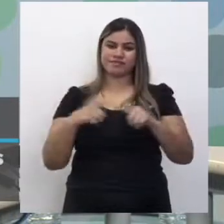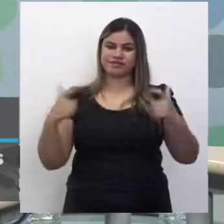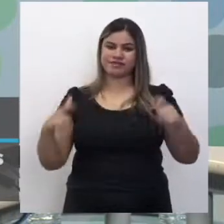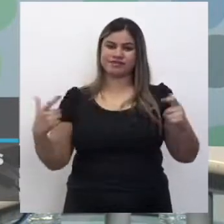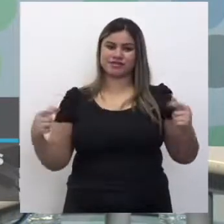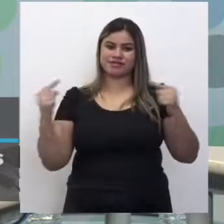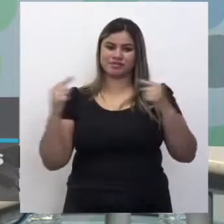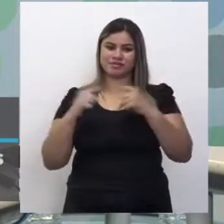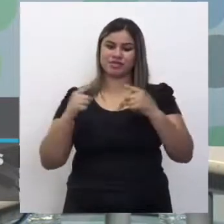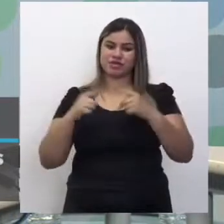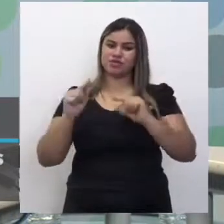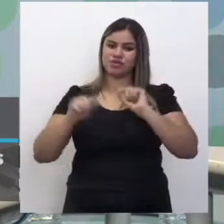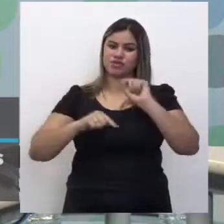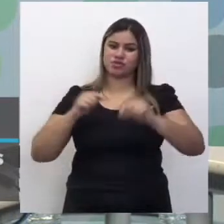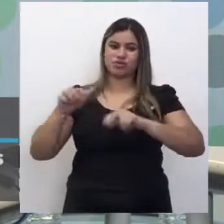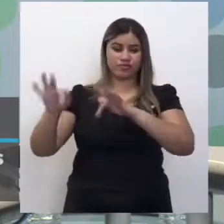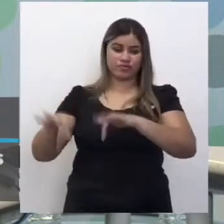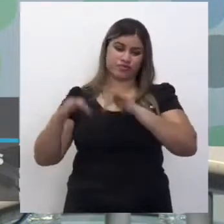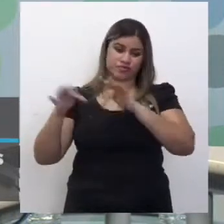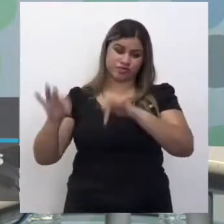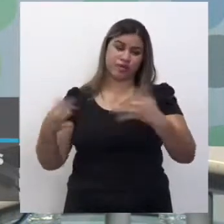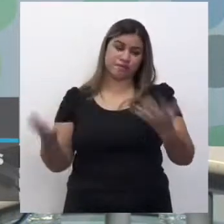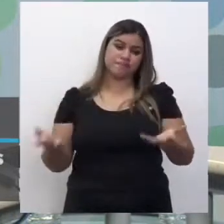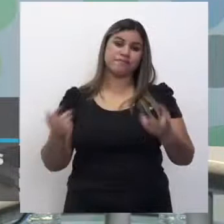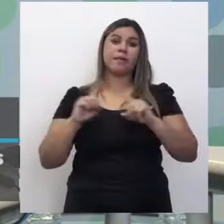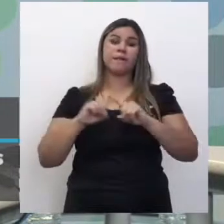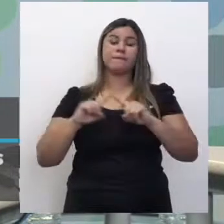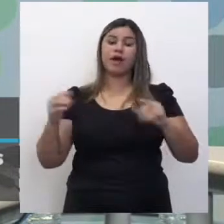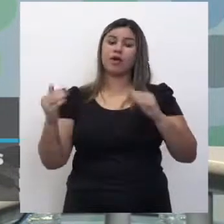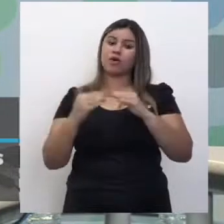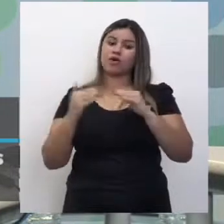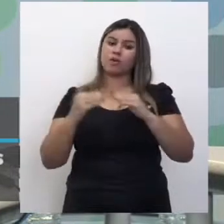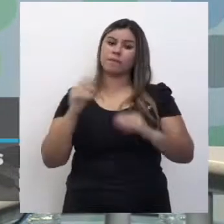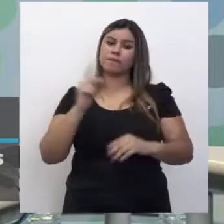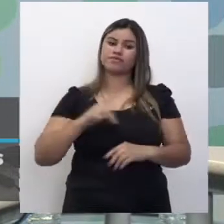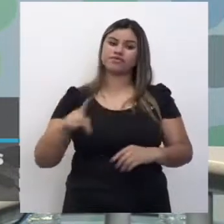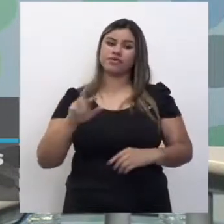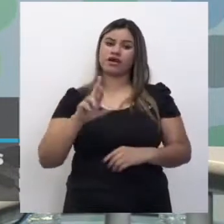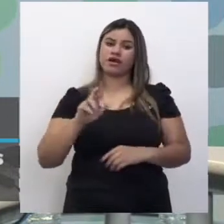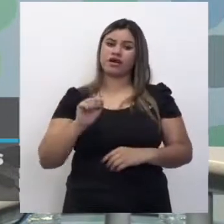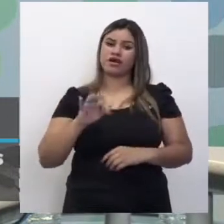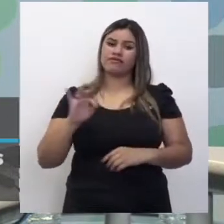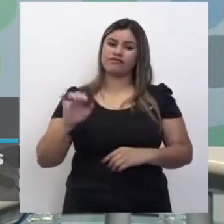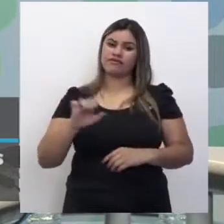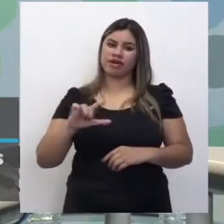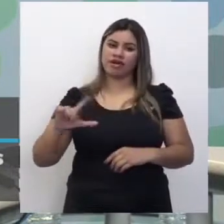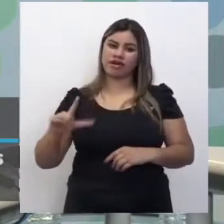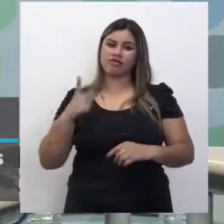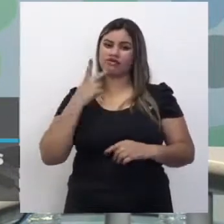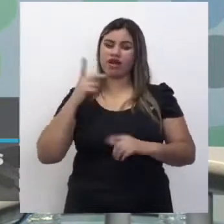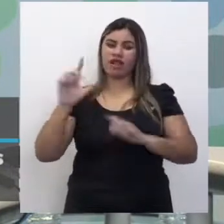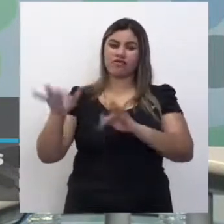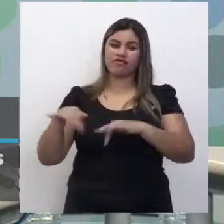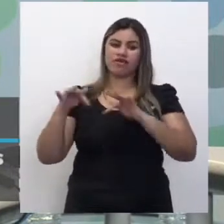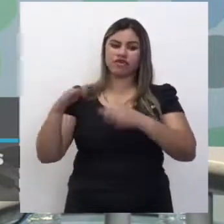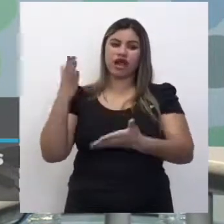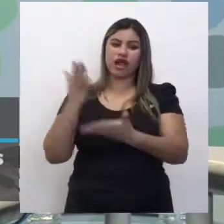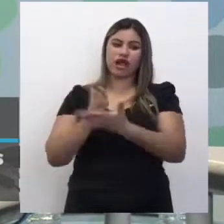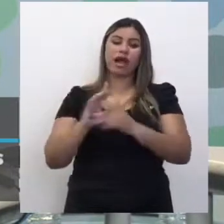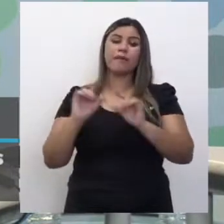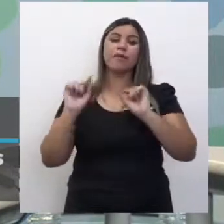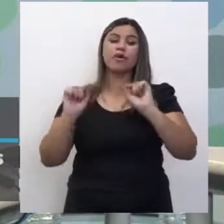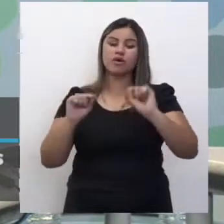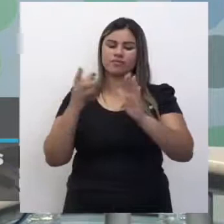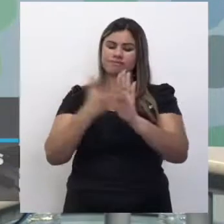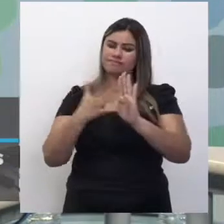coisa fragmentada do feudalismo. Mas eu concordo com o professor Rafael, quando ele falou que o feudalismo só acaba com a